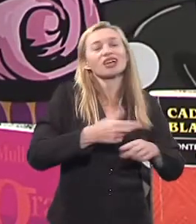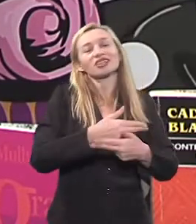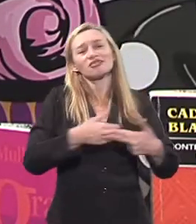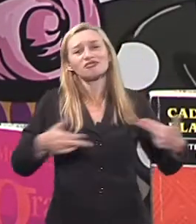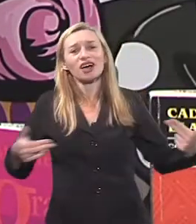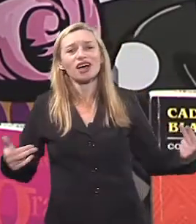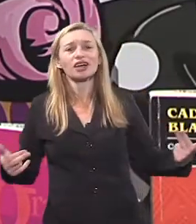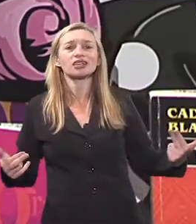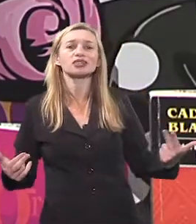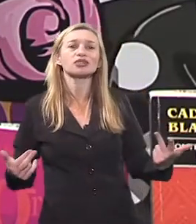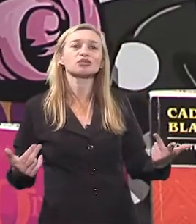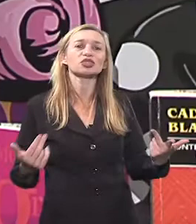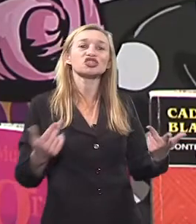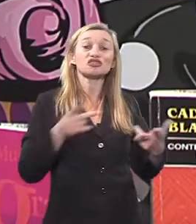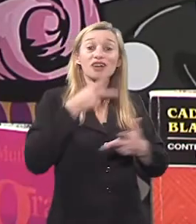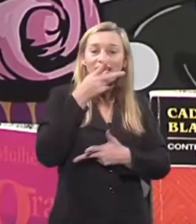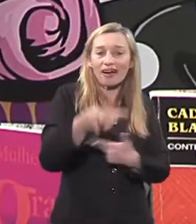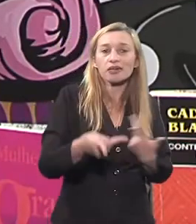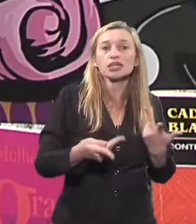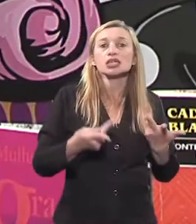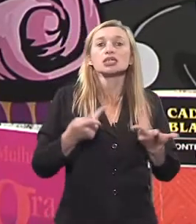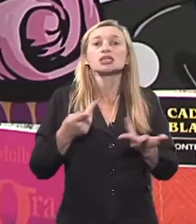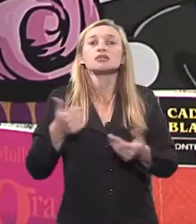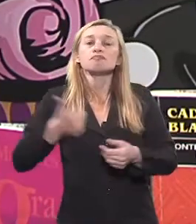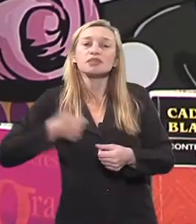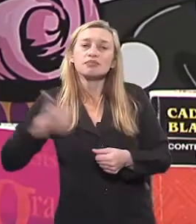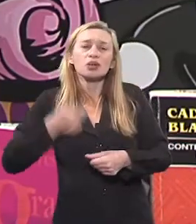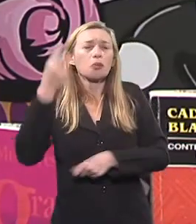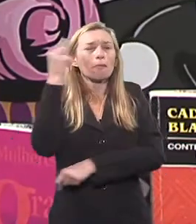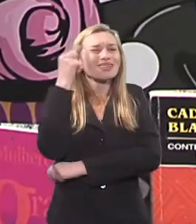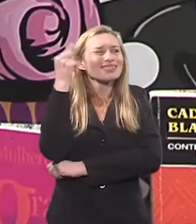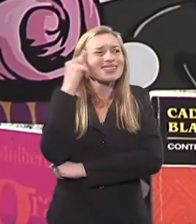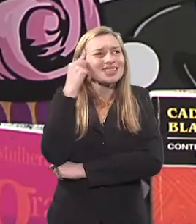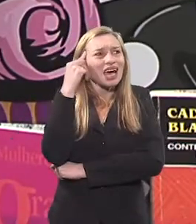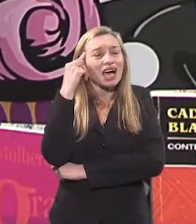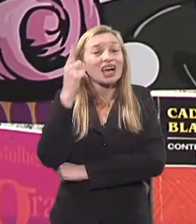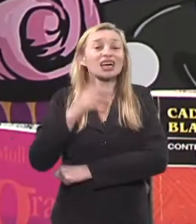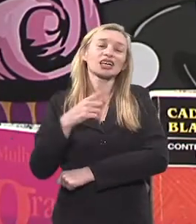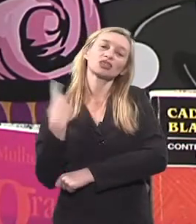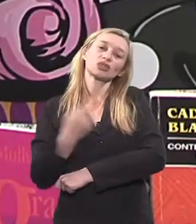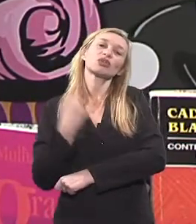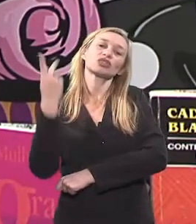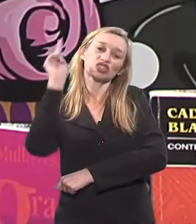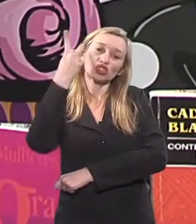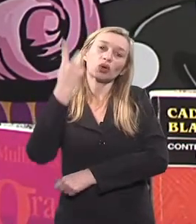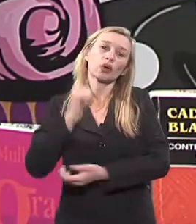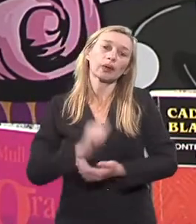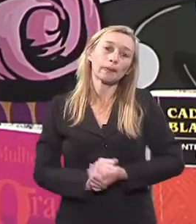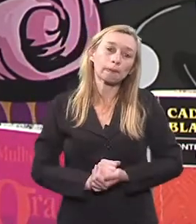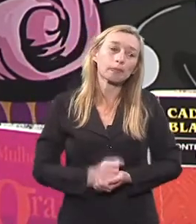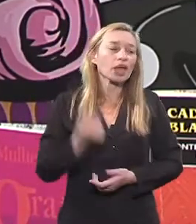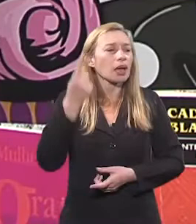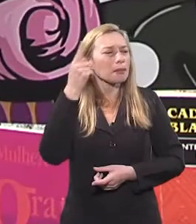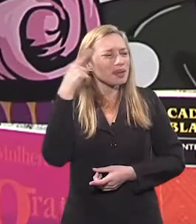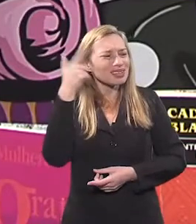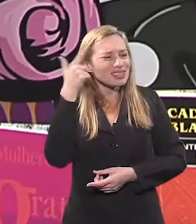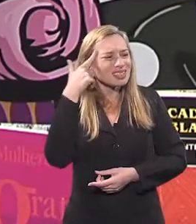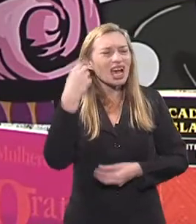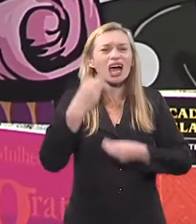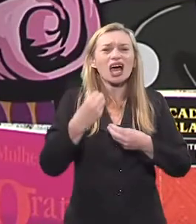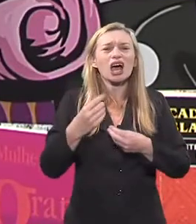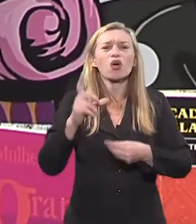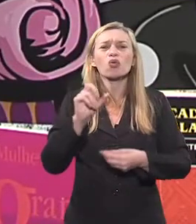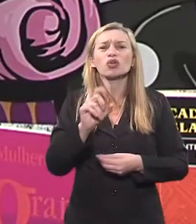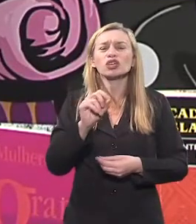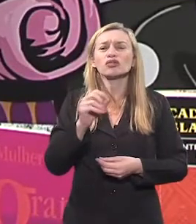Existem várias formas da gente tocar. Primeiro, a gente tem que repensar a nossa história, né? A gente tem que